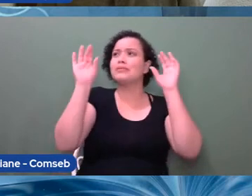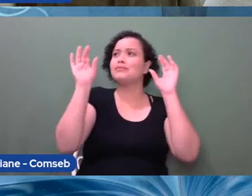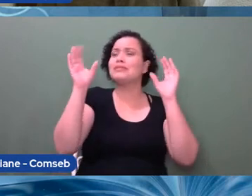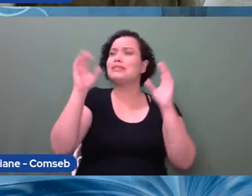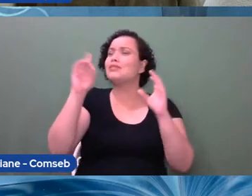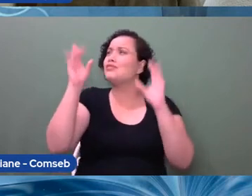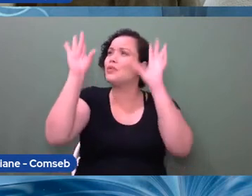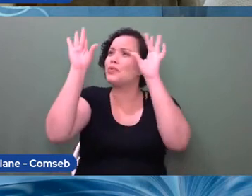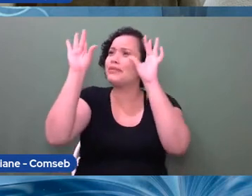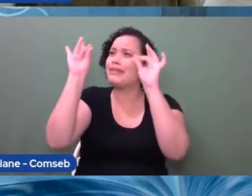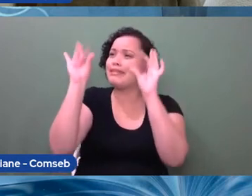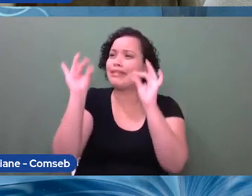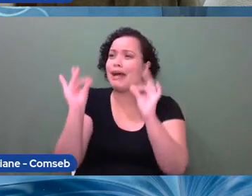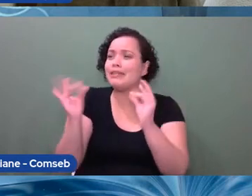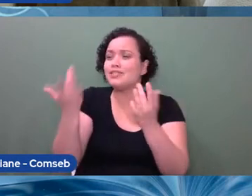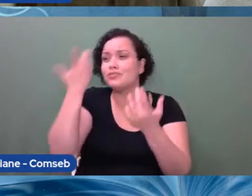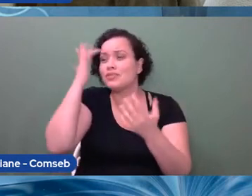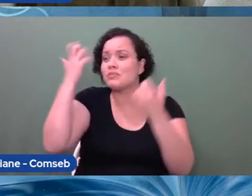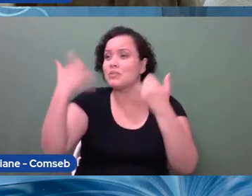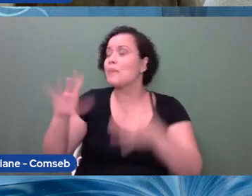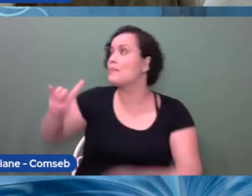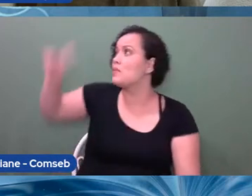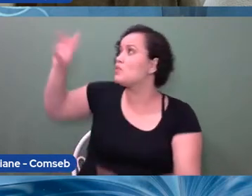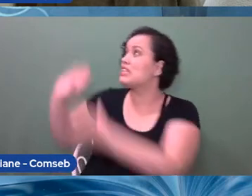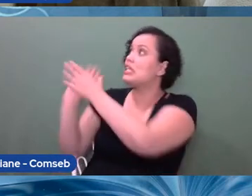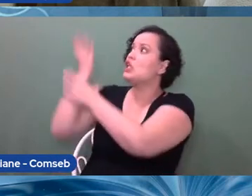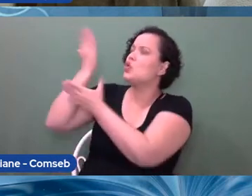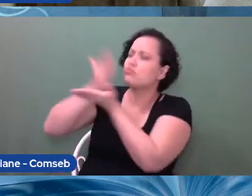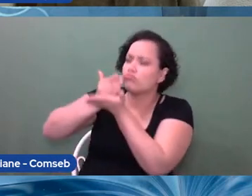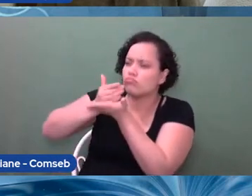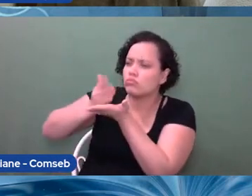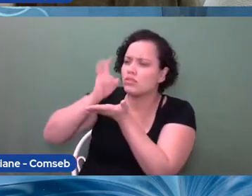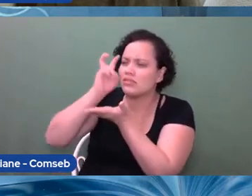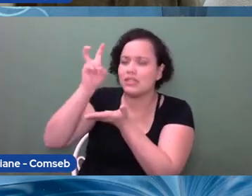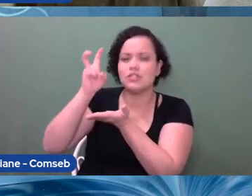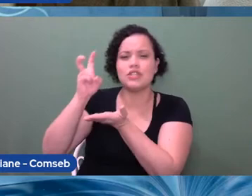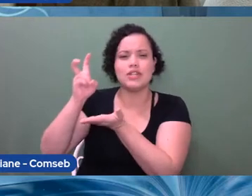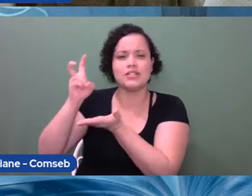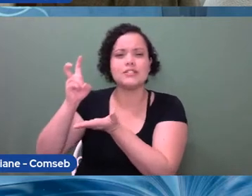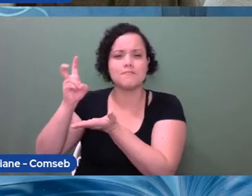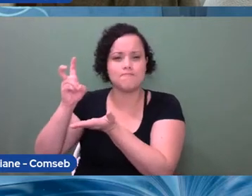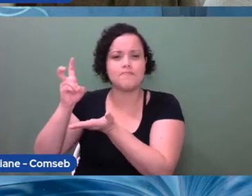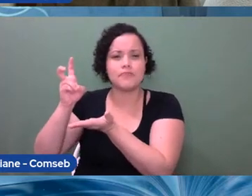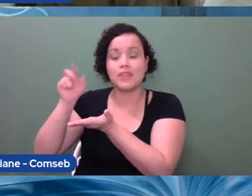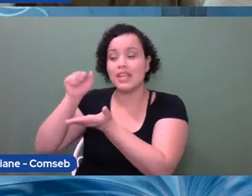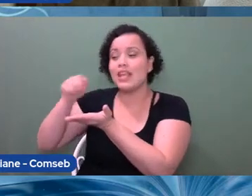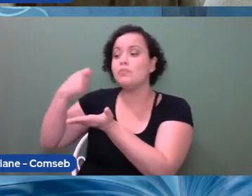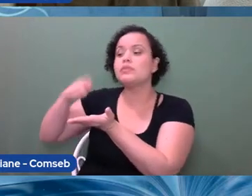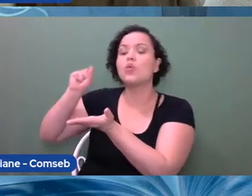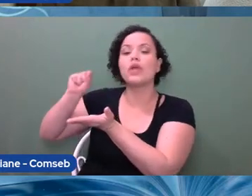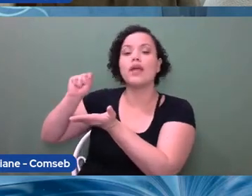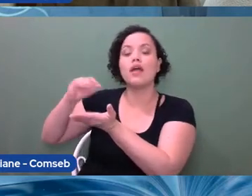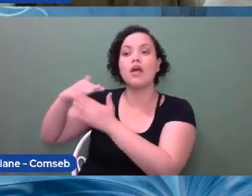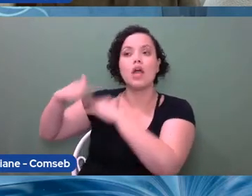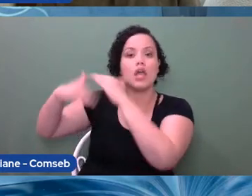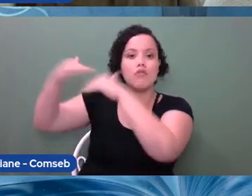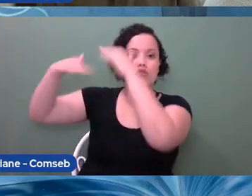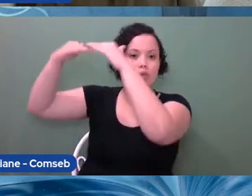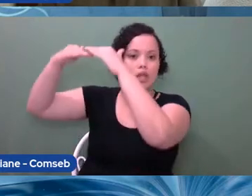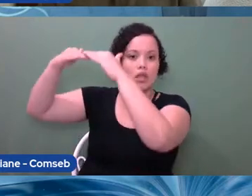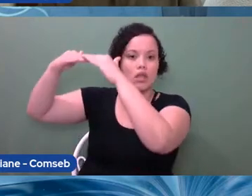esse princípio inteligente. E o que acontece? A fatalidade dele é evoluir, vamos dizer assim, é se tornar